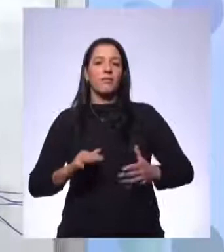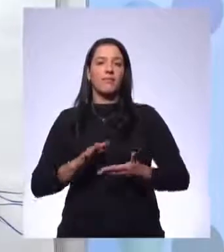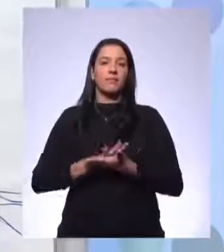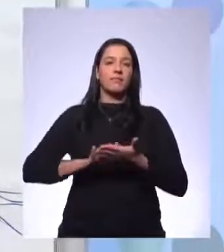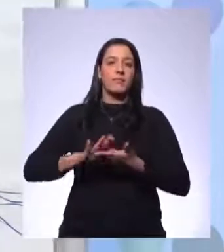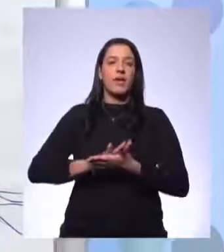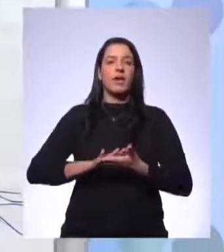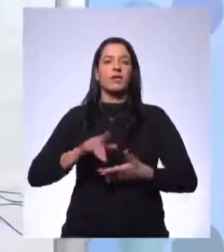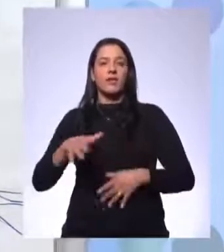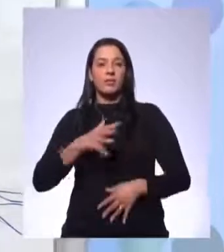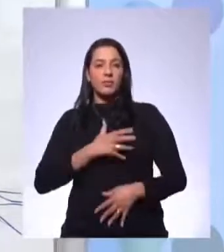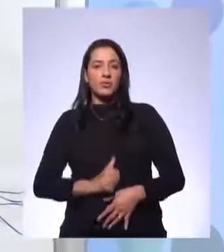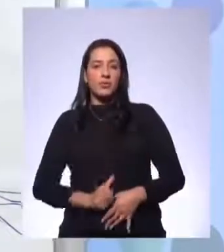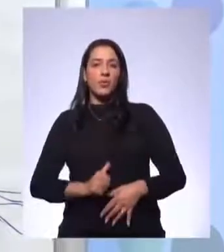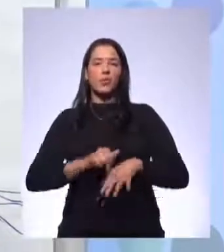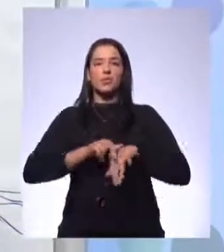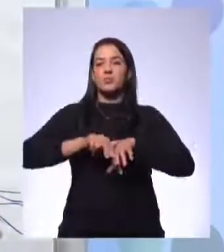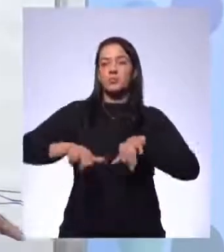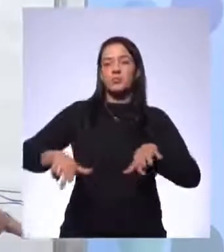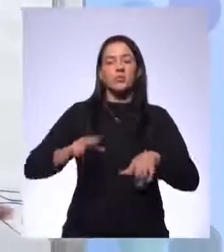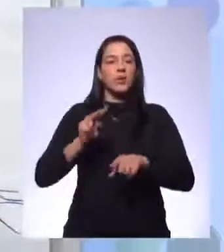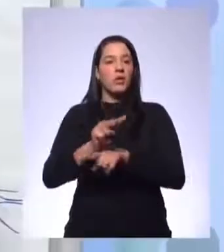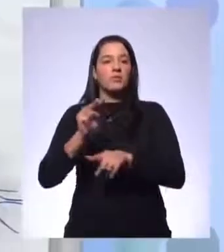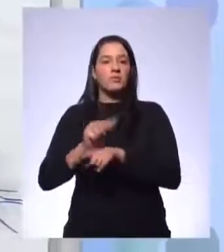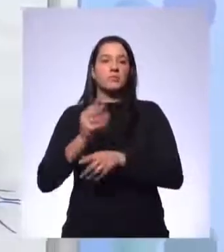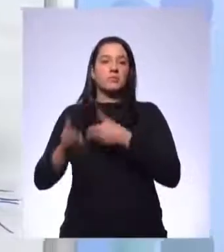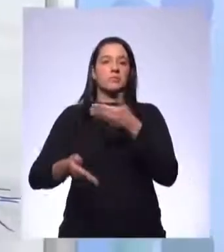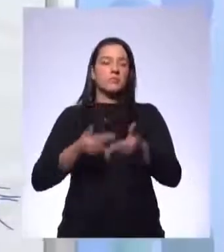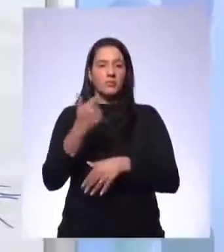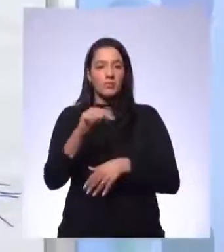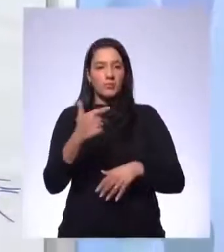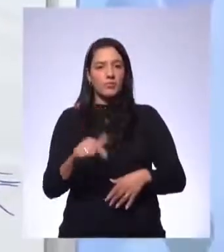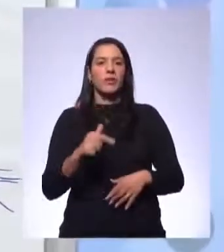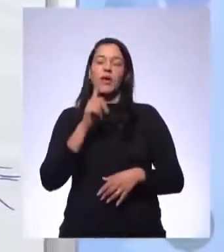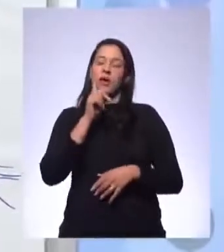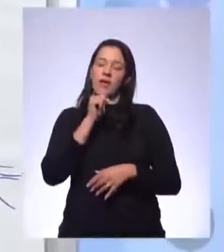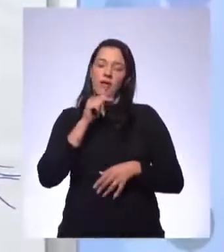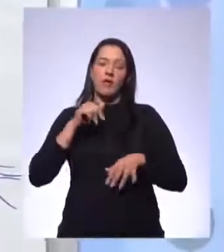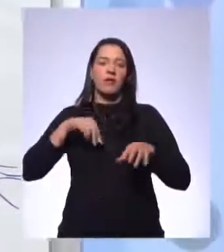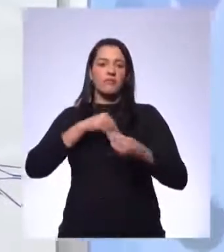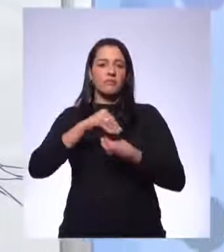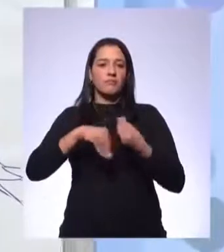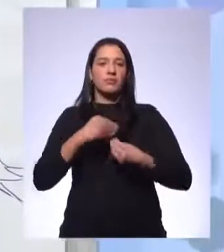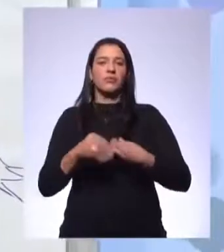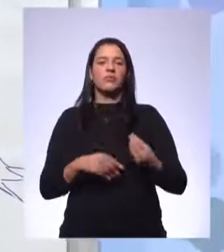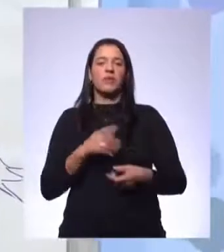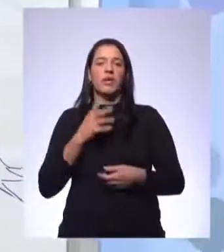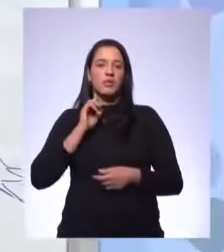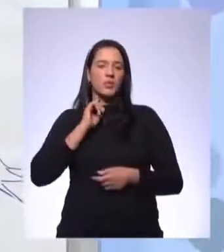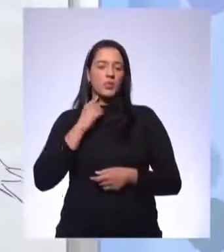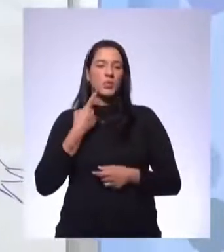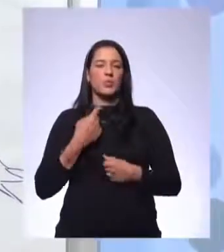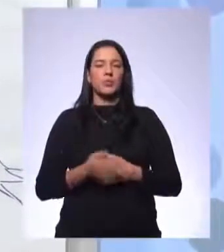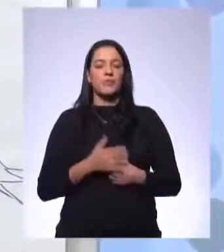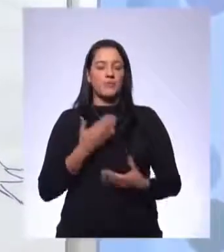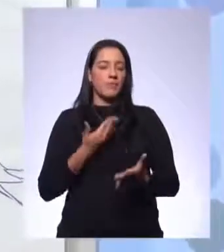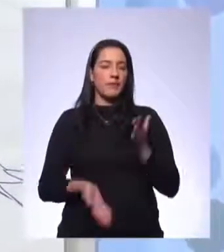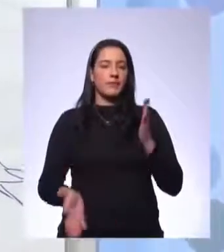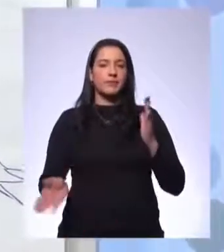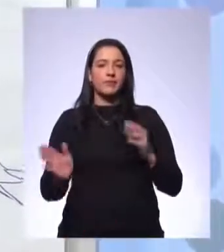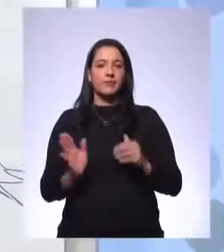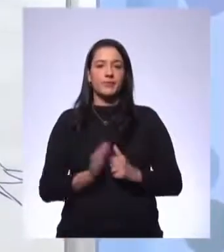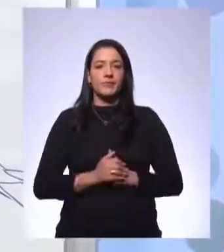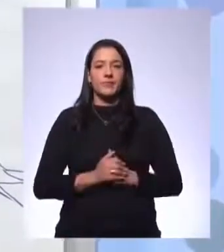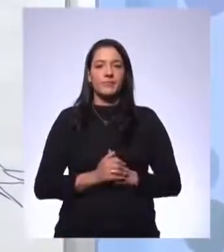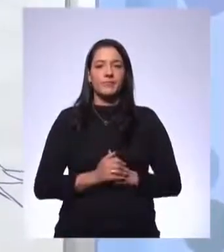do tratamento de esgoto e tudo mais, o esgoto vai para esses aquíferos, porque há uma absorção, e aí você perde a água.